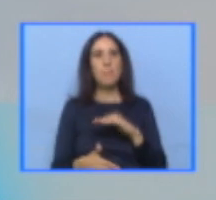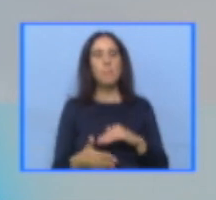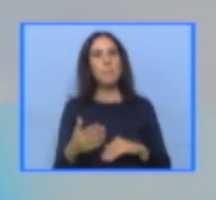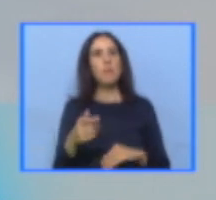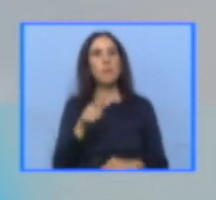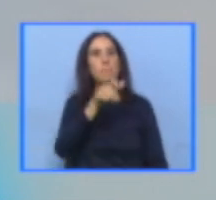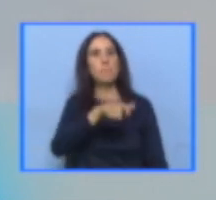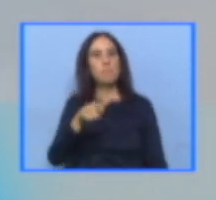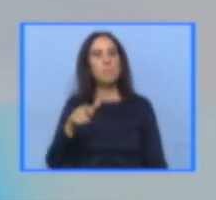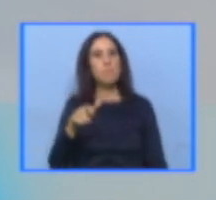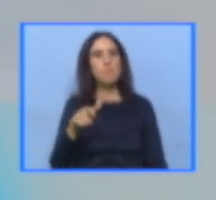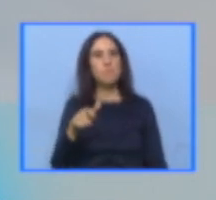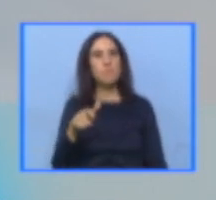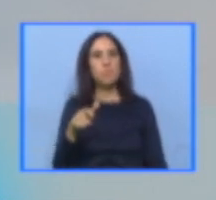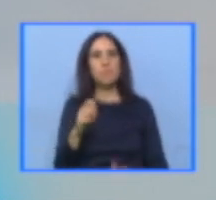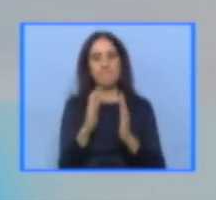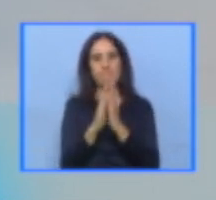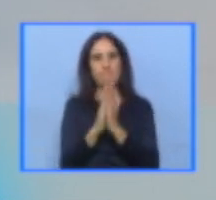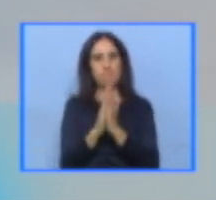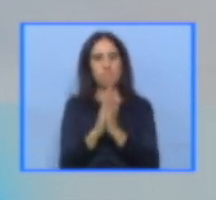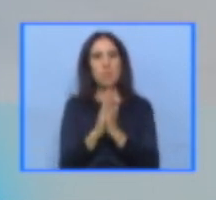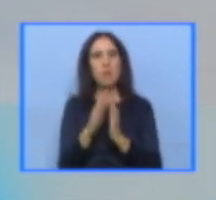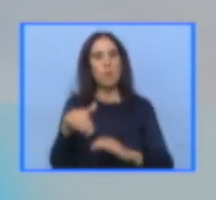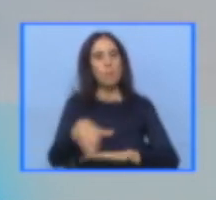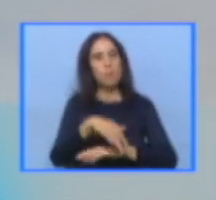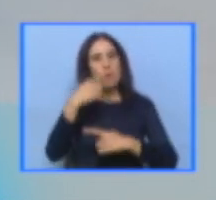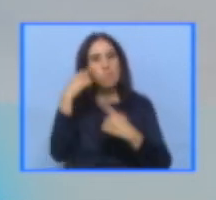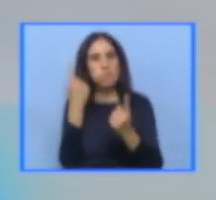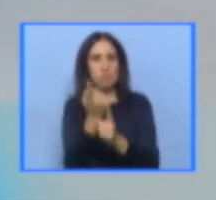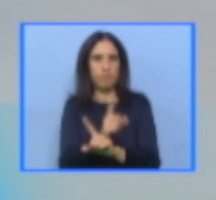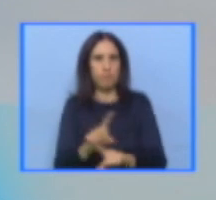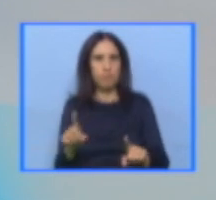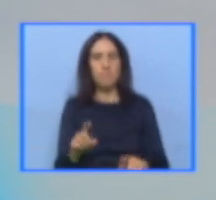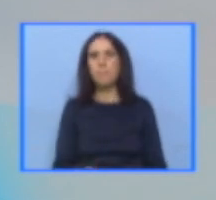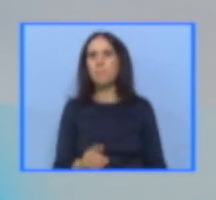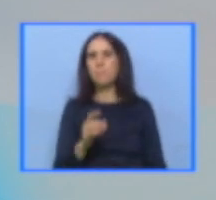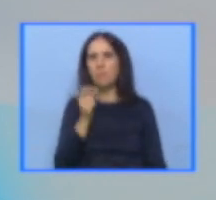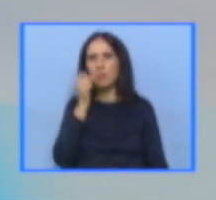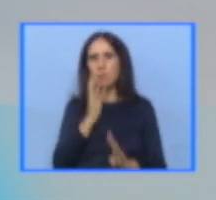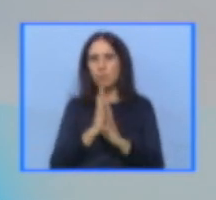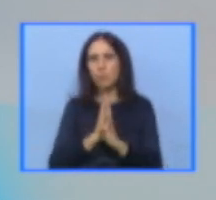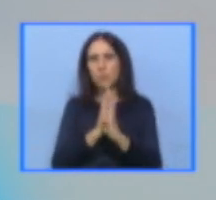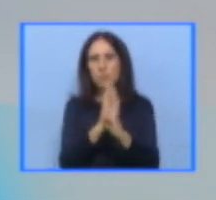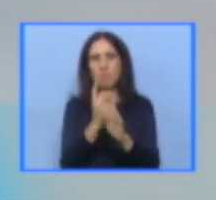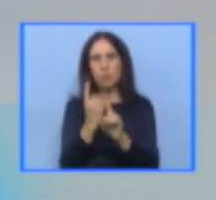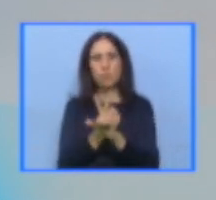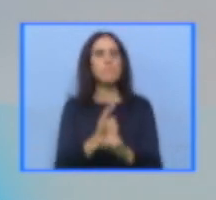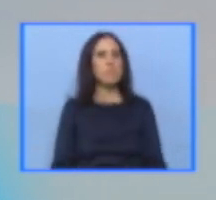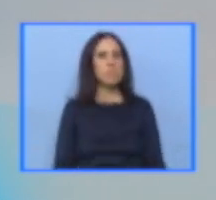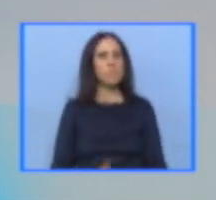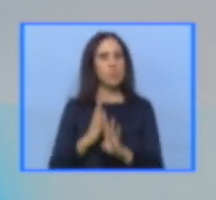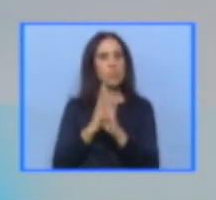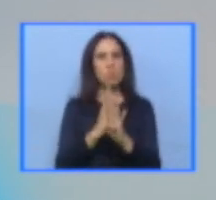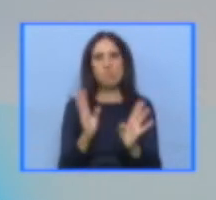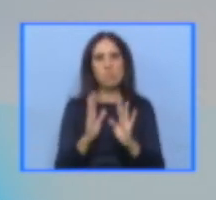cultos foram proibidos na via pública. Portanto, tudo, ou seja... Procissões, tudo isso, tudo para dentro das